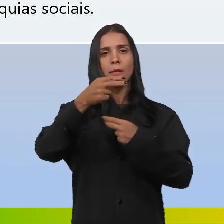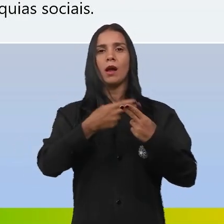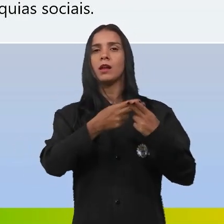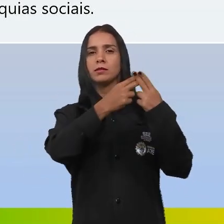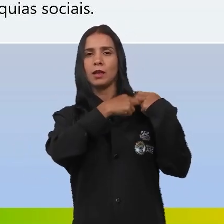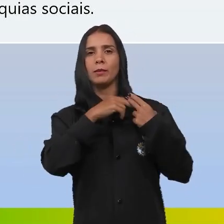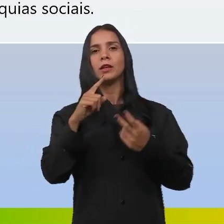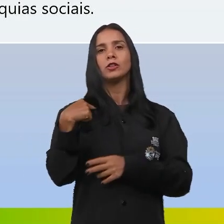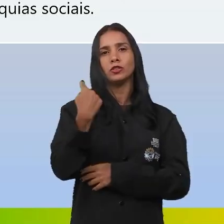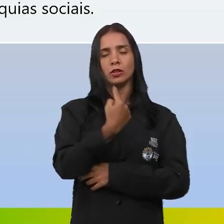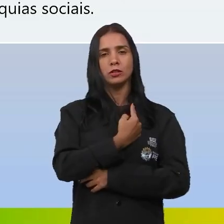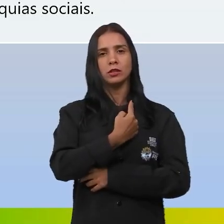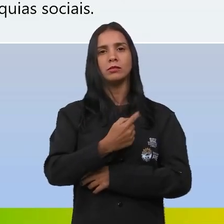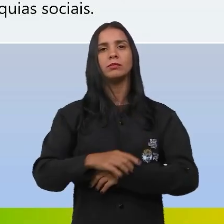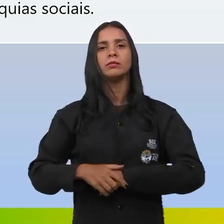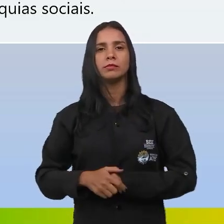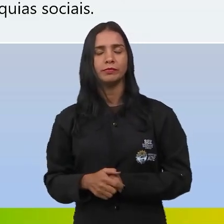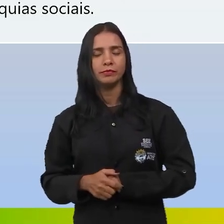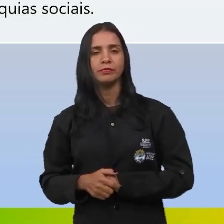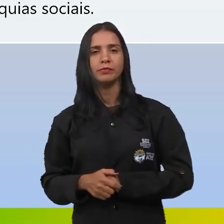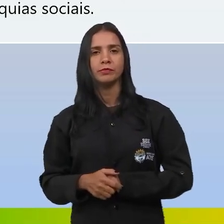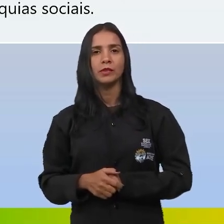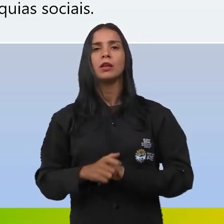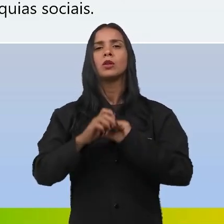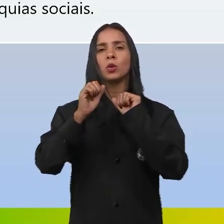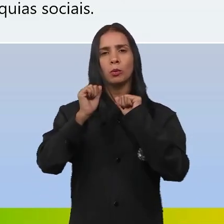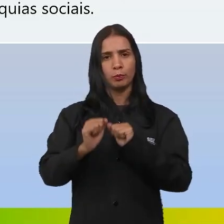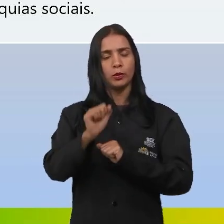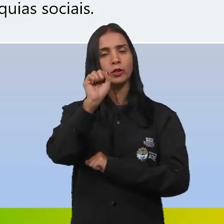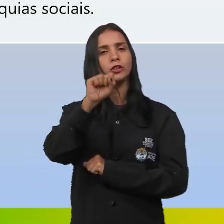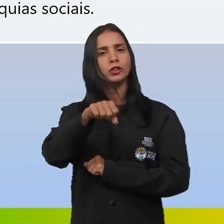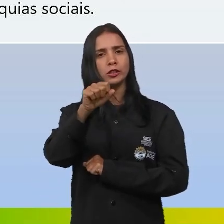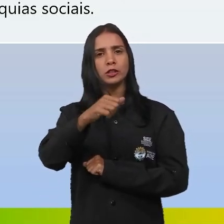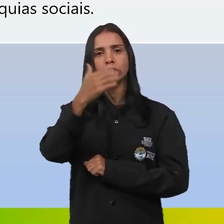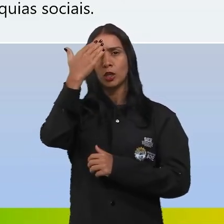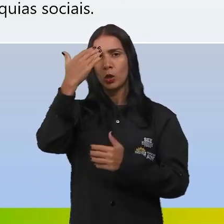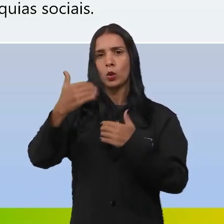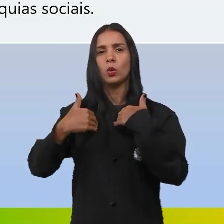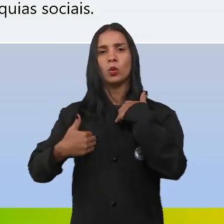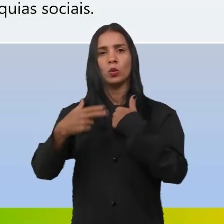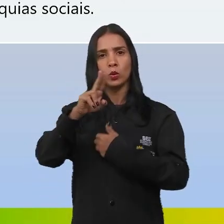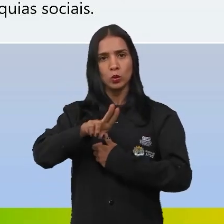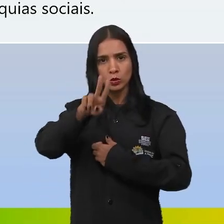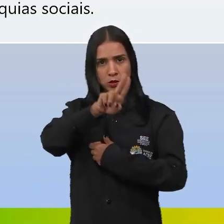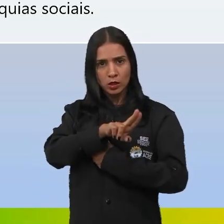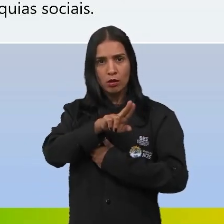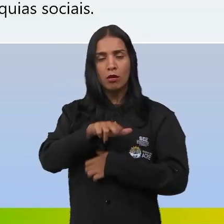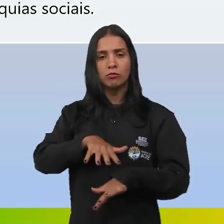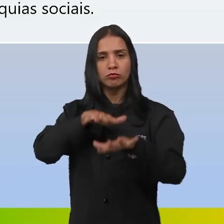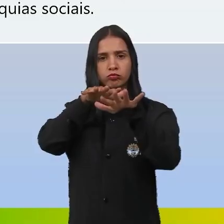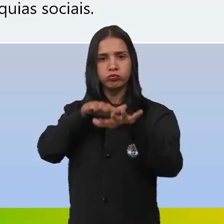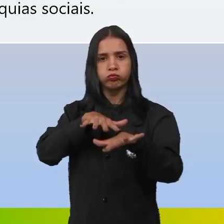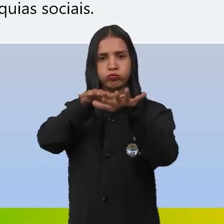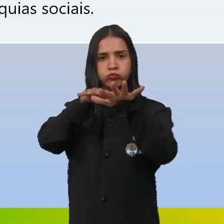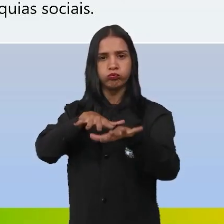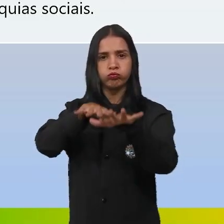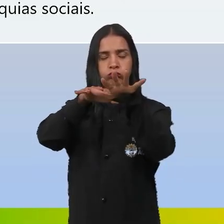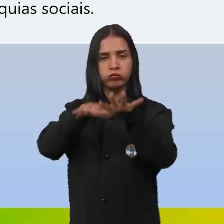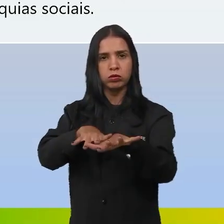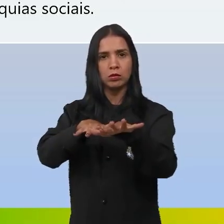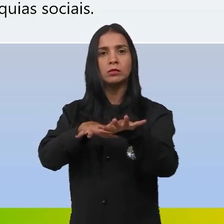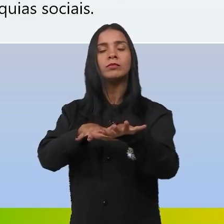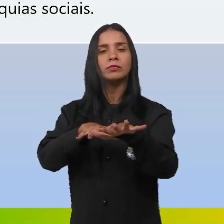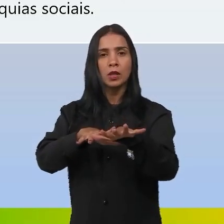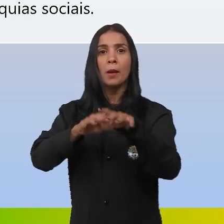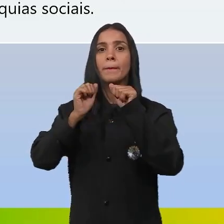ele pode ser usado como protesto, como é o caso da Arena contra Zumbi, que é uma